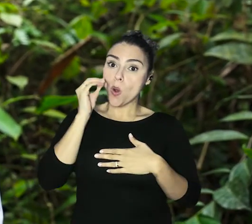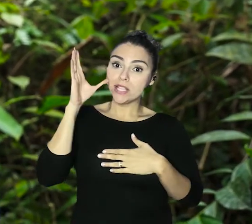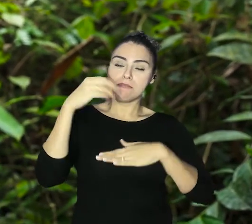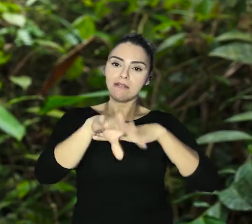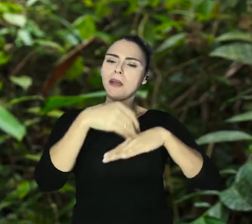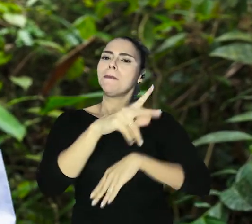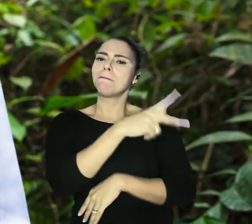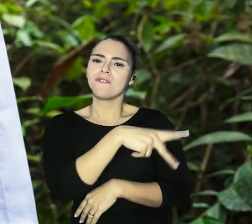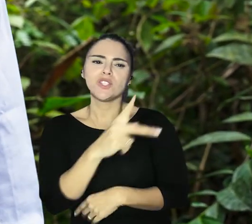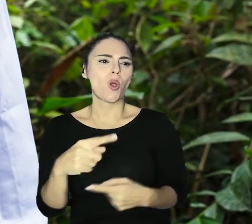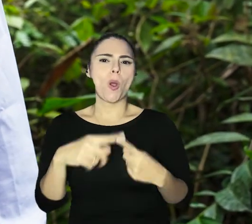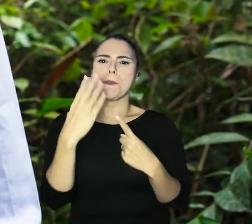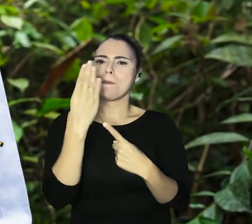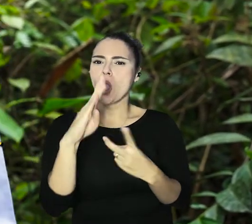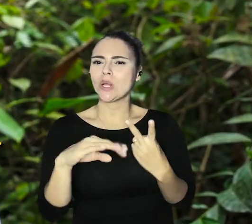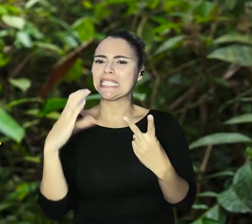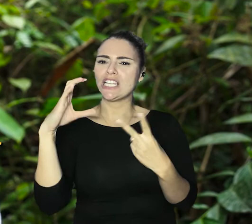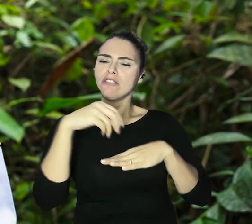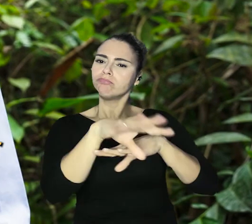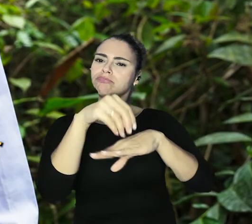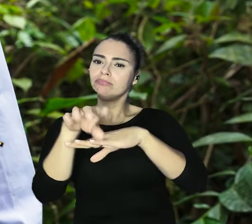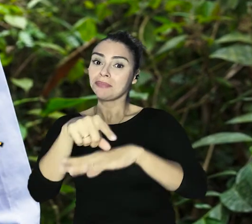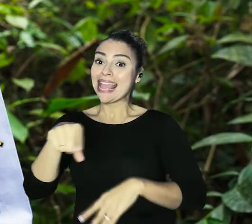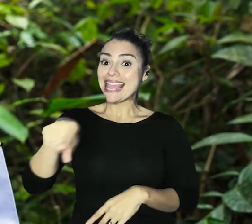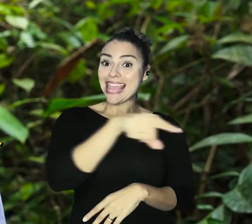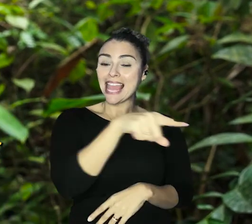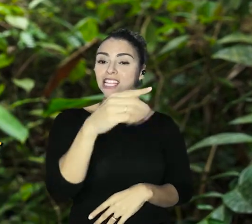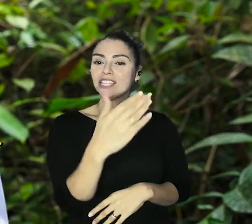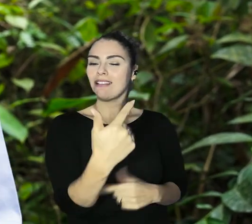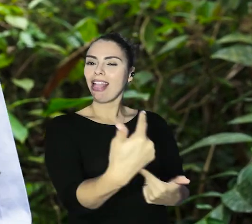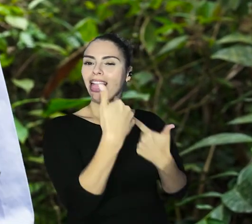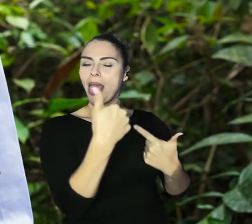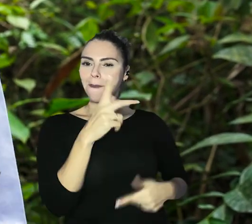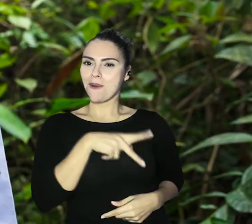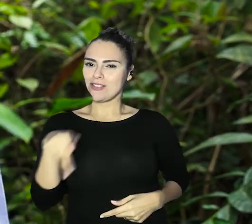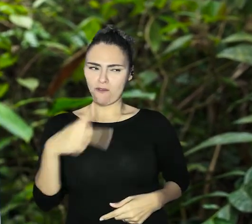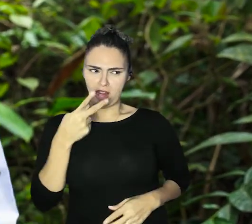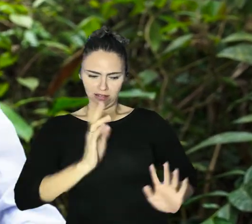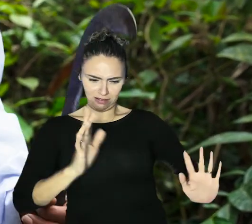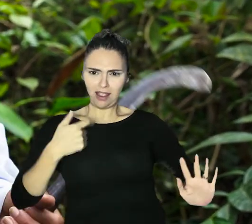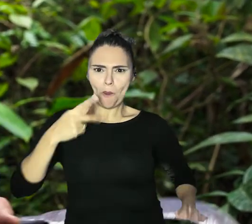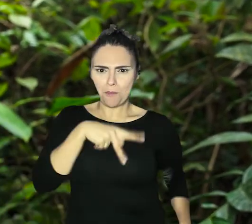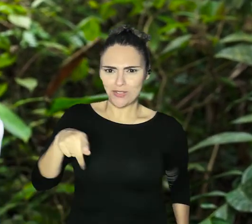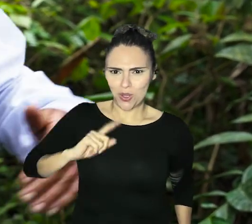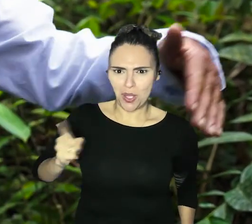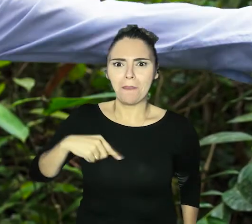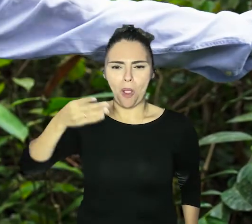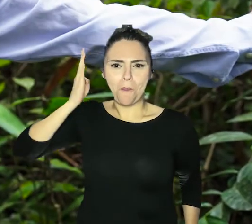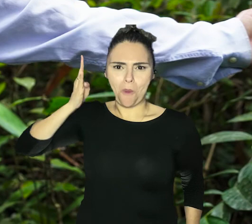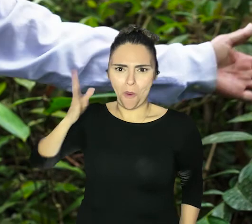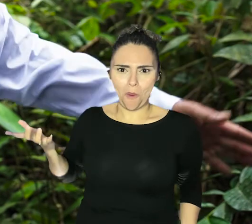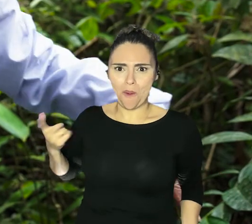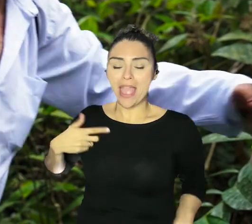professor, para biólogo, para cientista. E eles me chamavam professor e eu dizia, Não, gente, eu não sou professor porque eu sou burro, porque eu